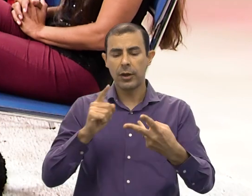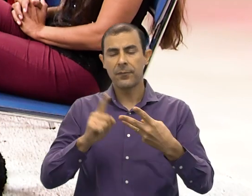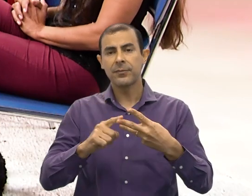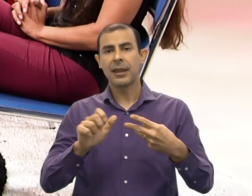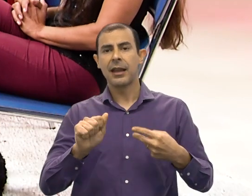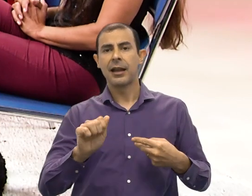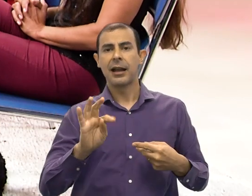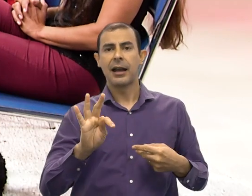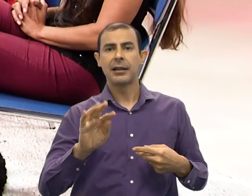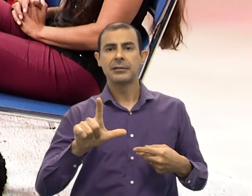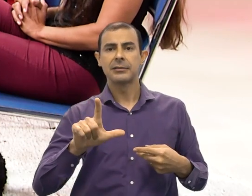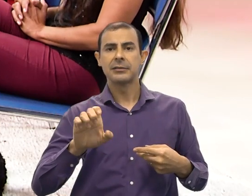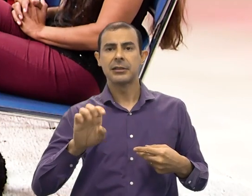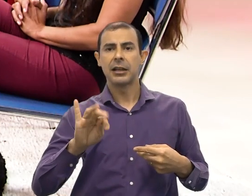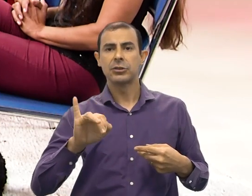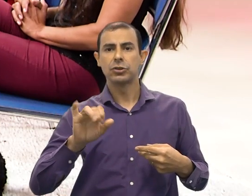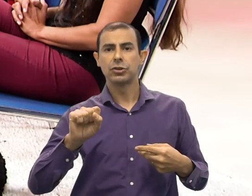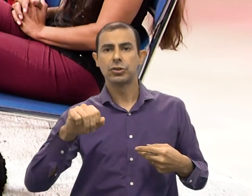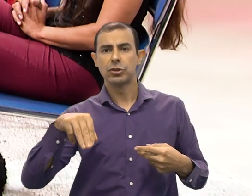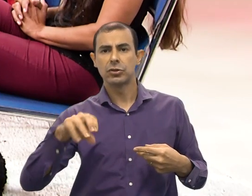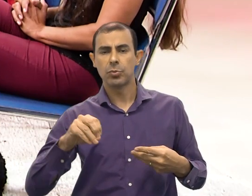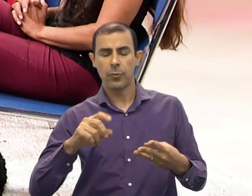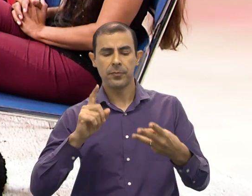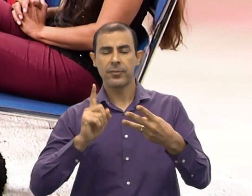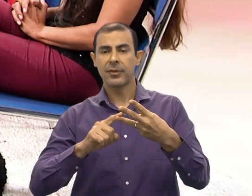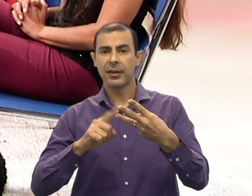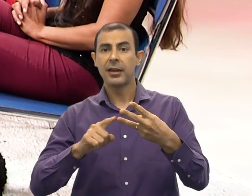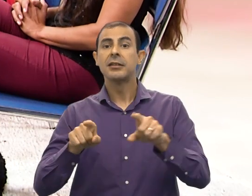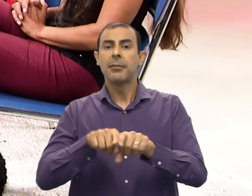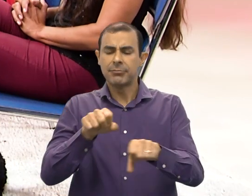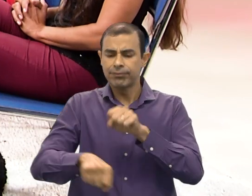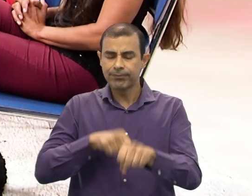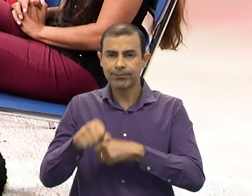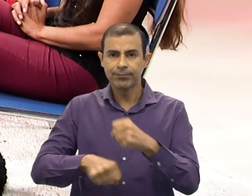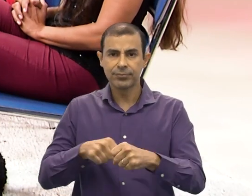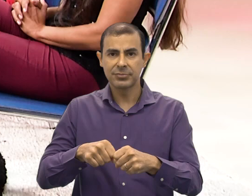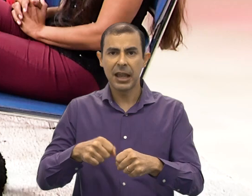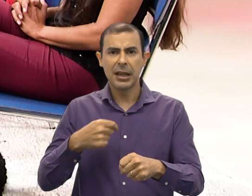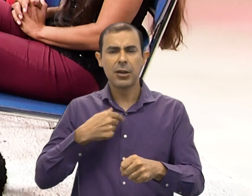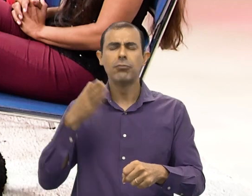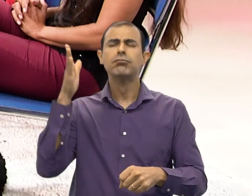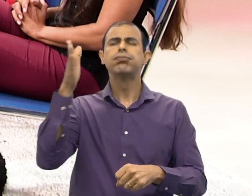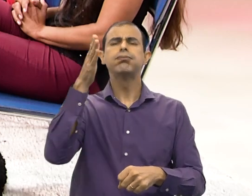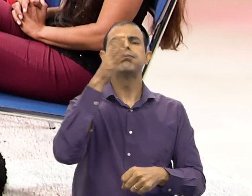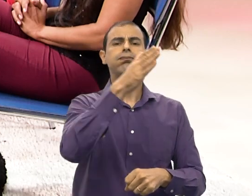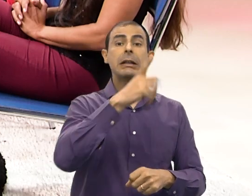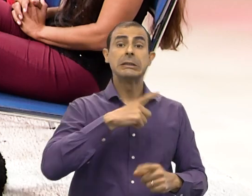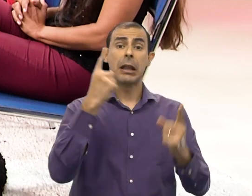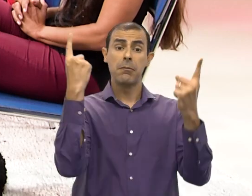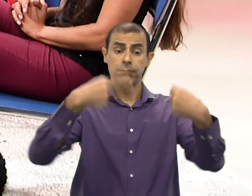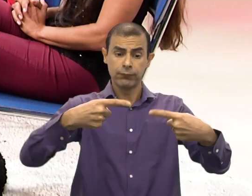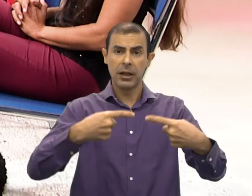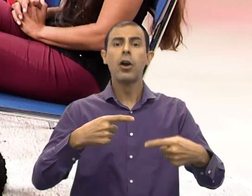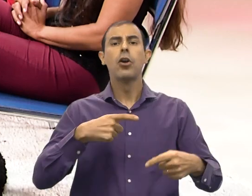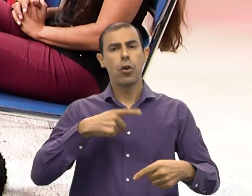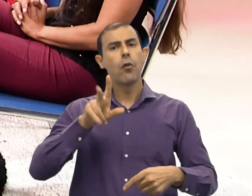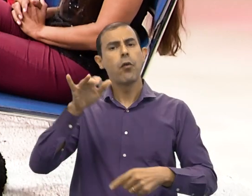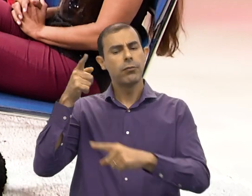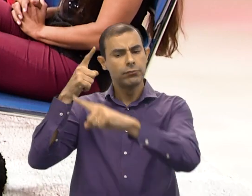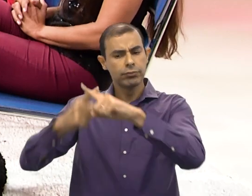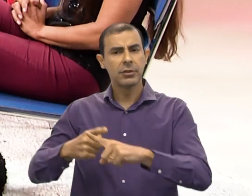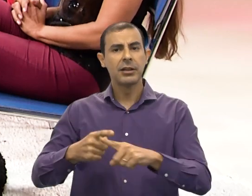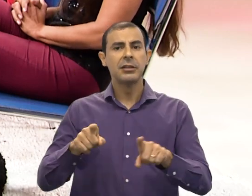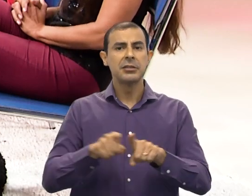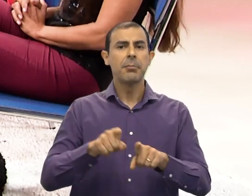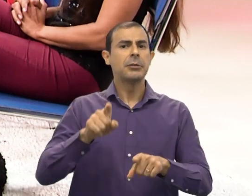para transplantados no Brasil e fora dele. E participo também de competições Masters em atletismo com pessoas normais.